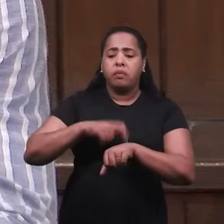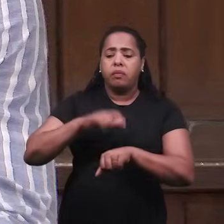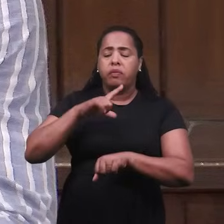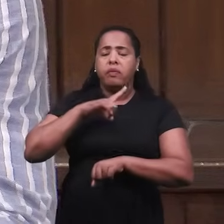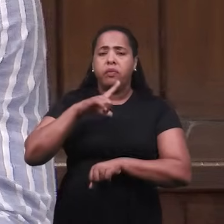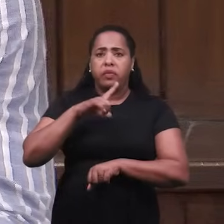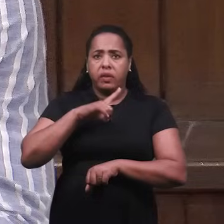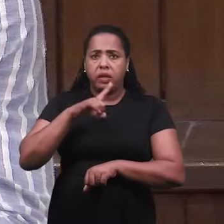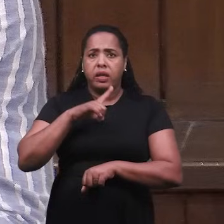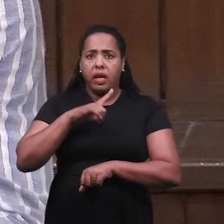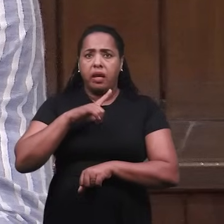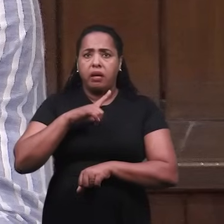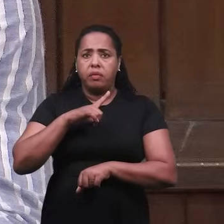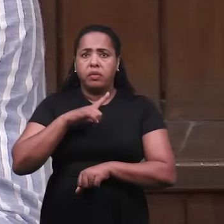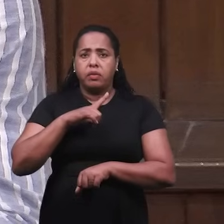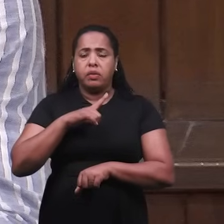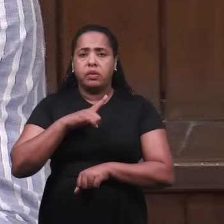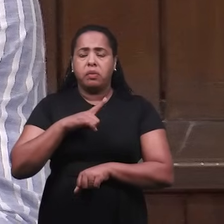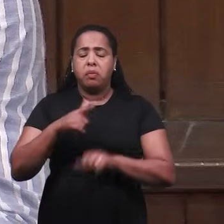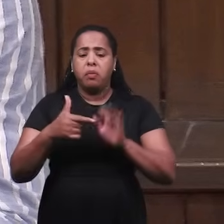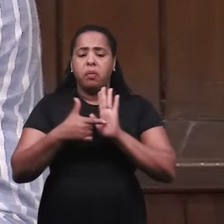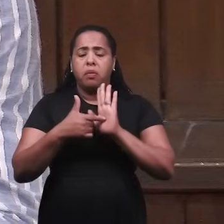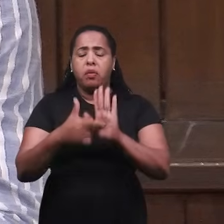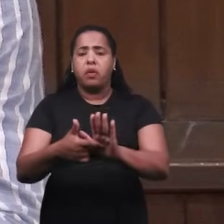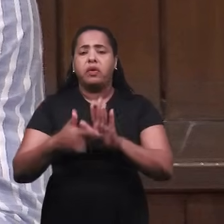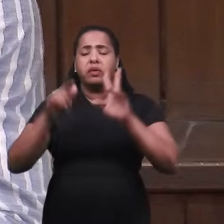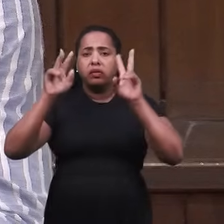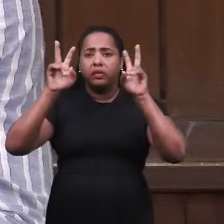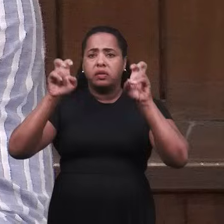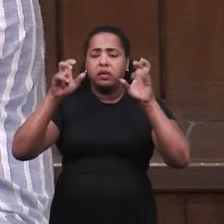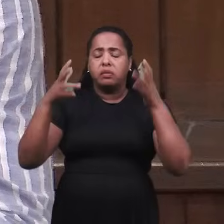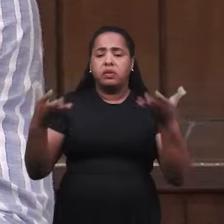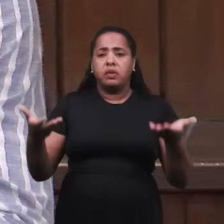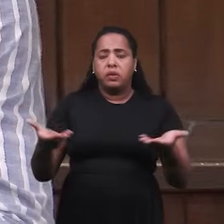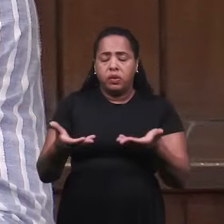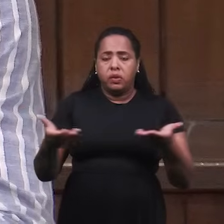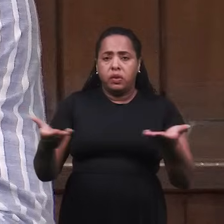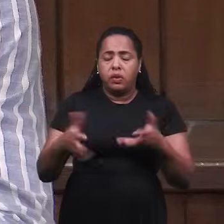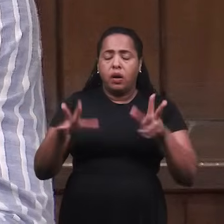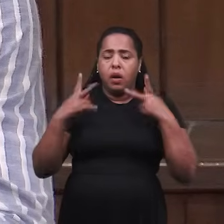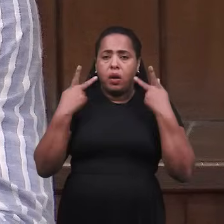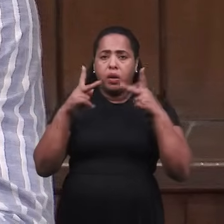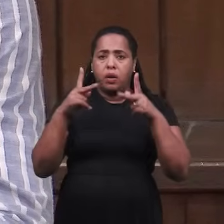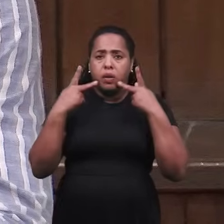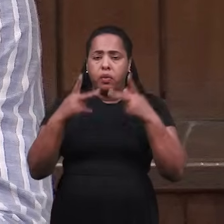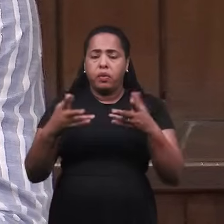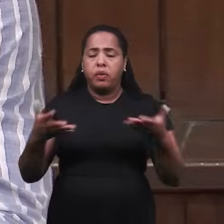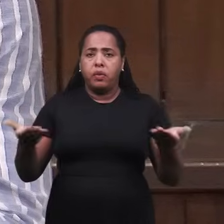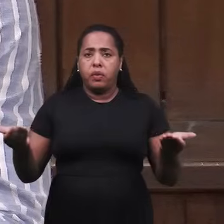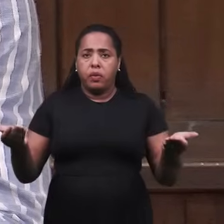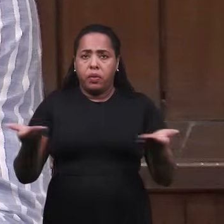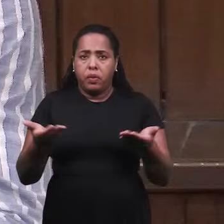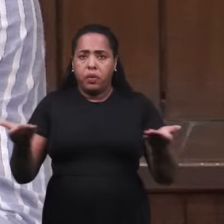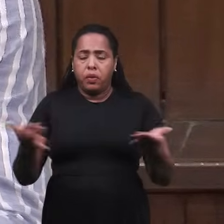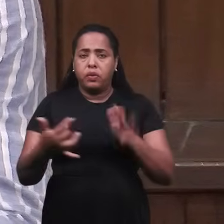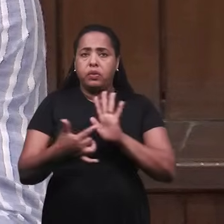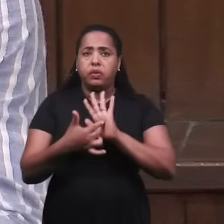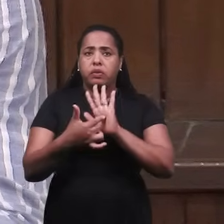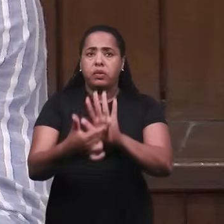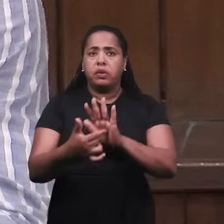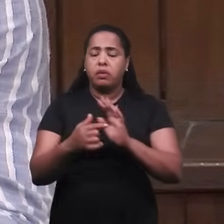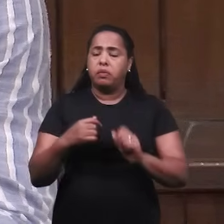abordados acerca de temas como este que nós estamos pregando, que nós estamos falando, e